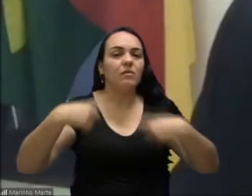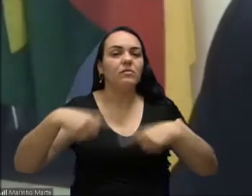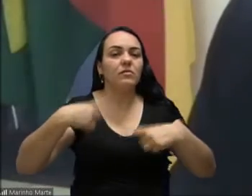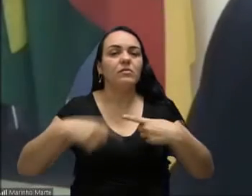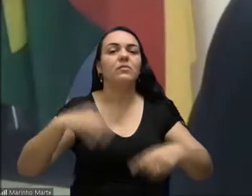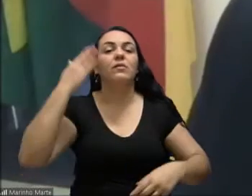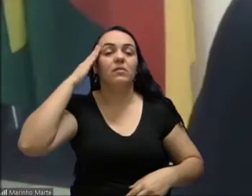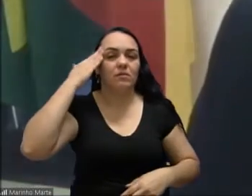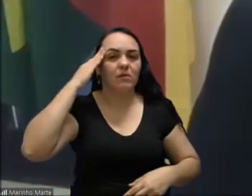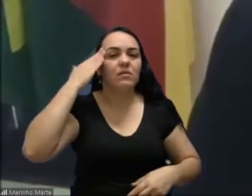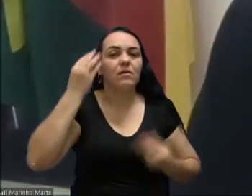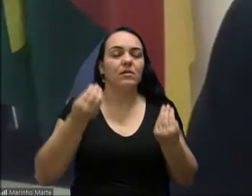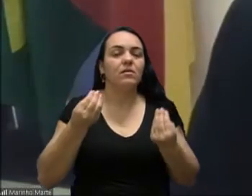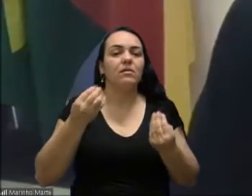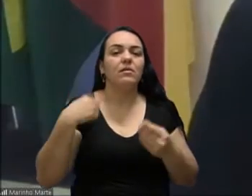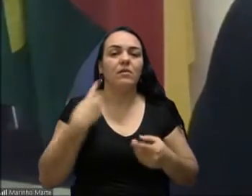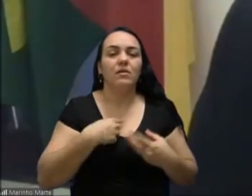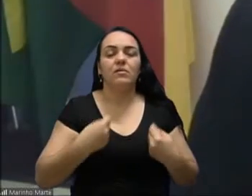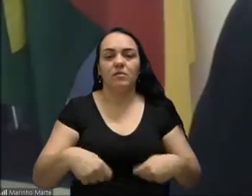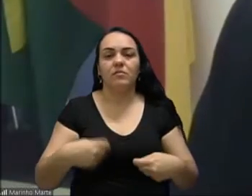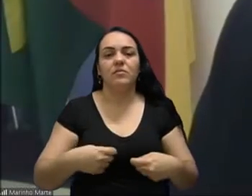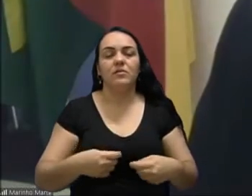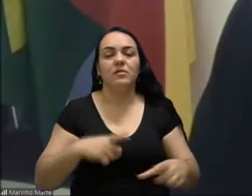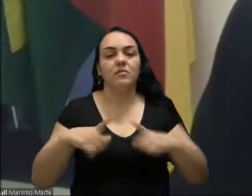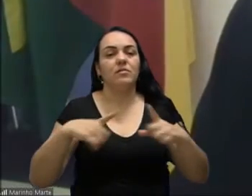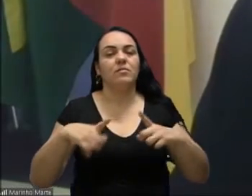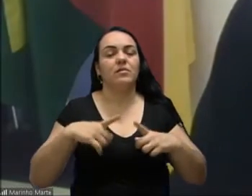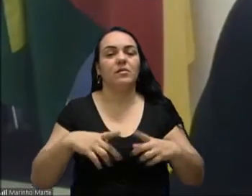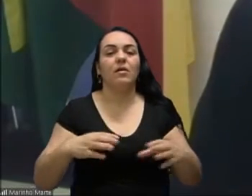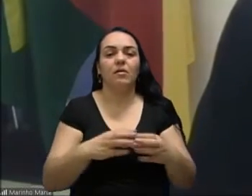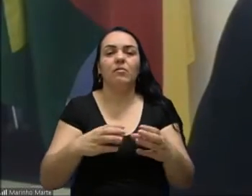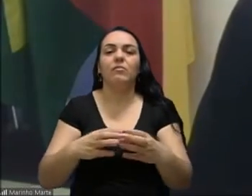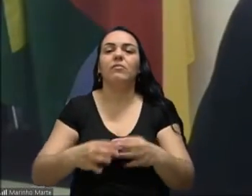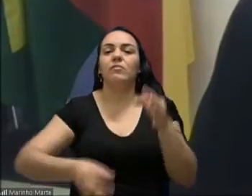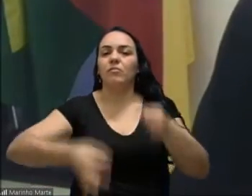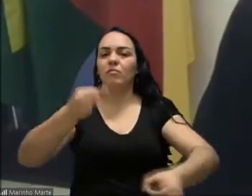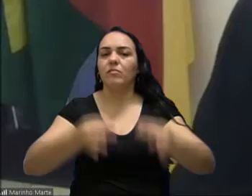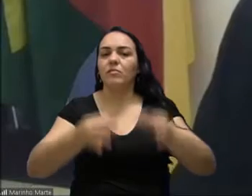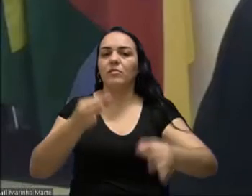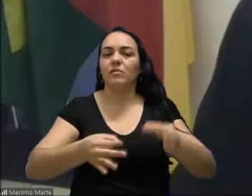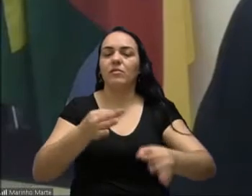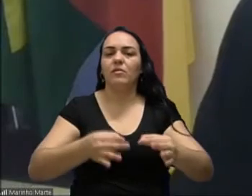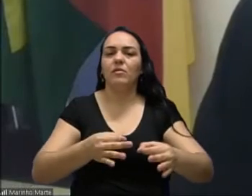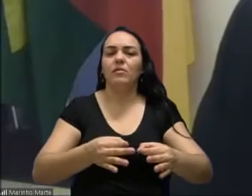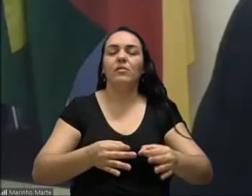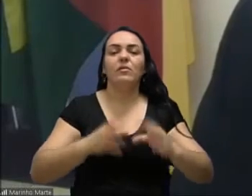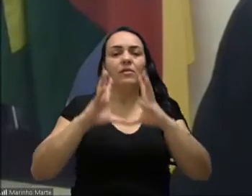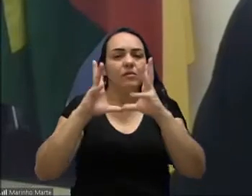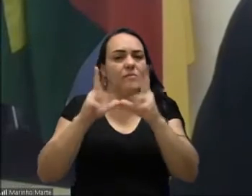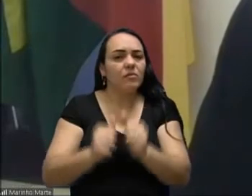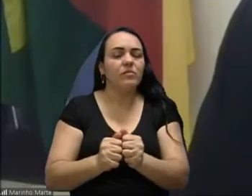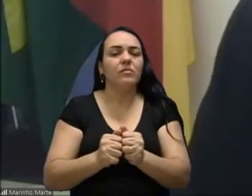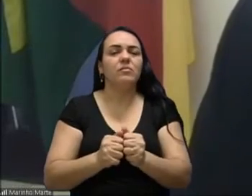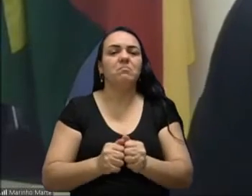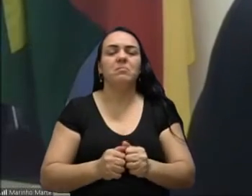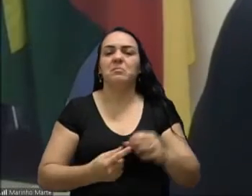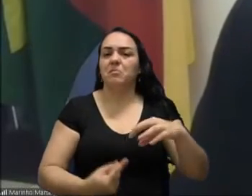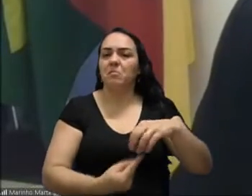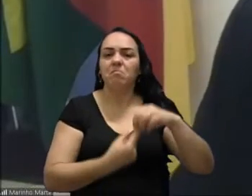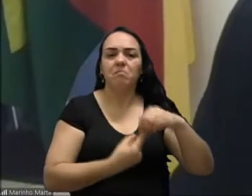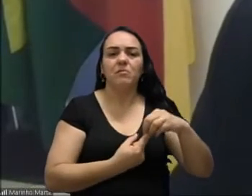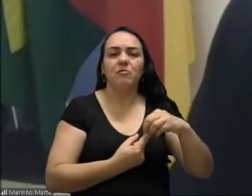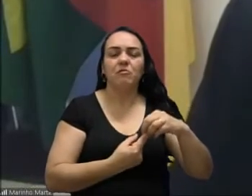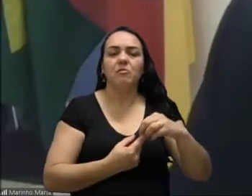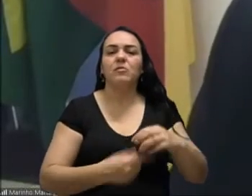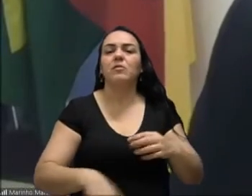do entendimento e assim a comissão de justiça ela deve ser totalmente independente da